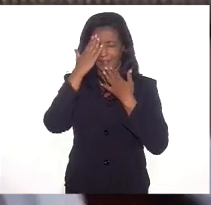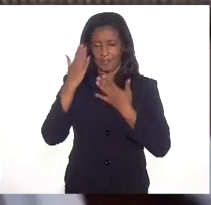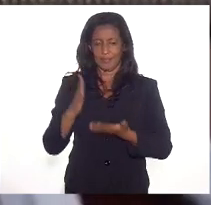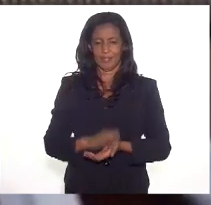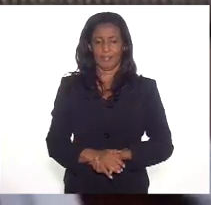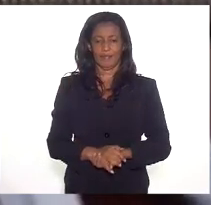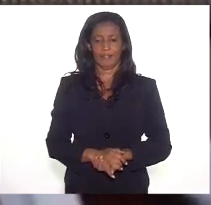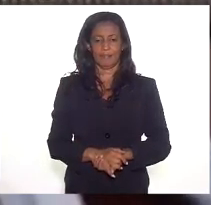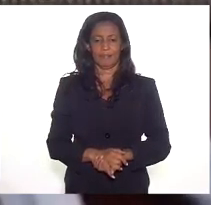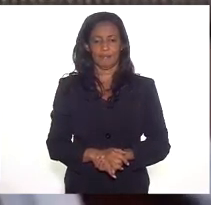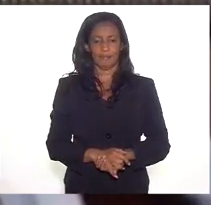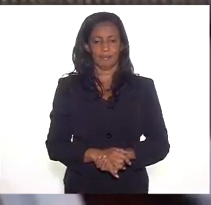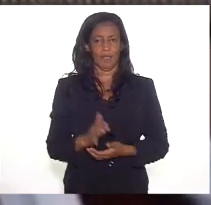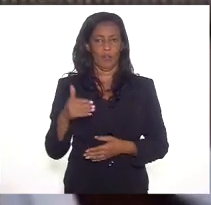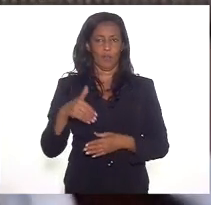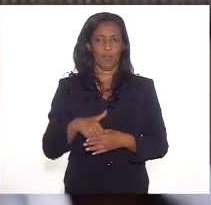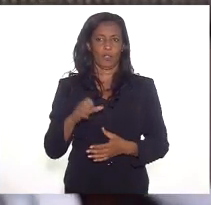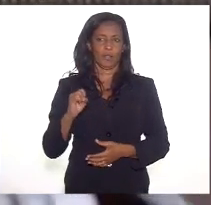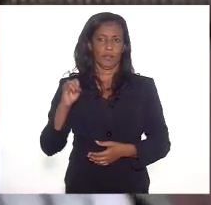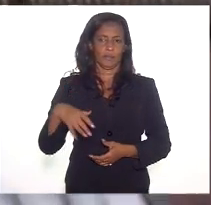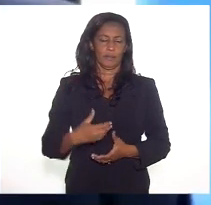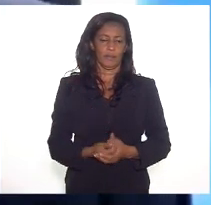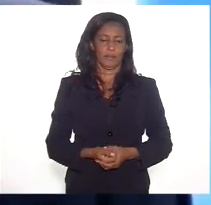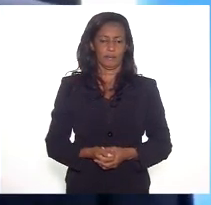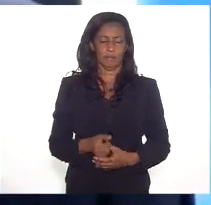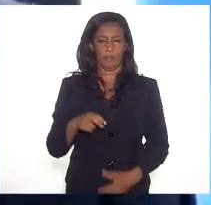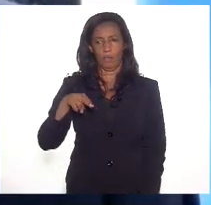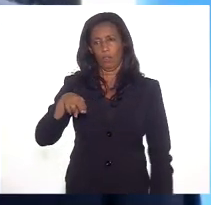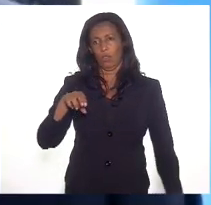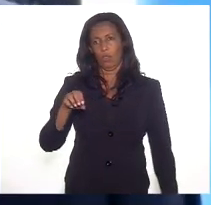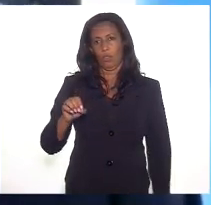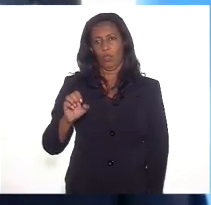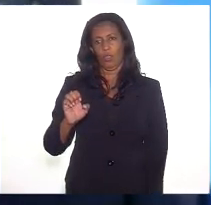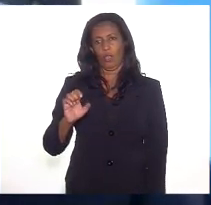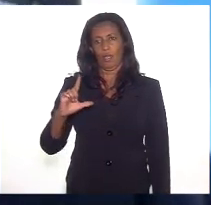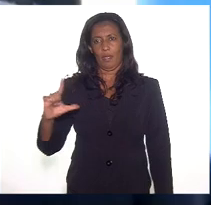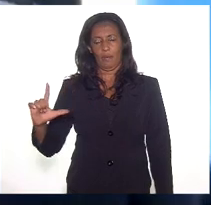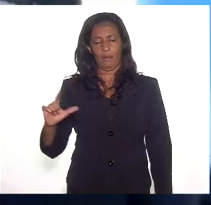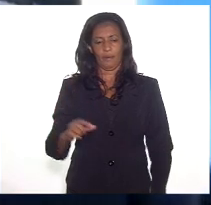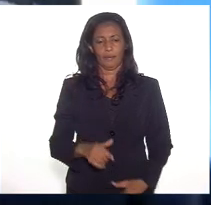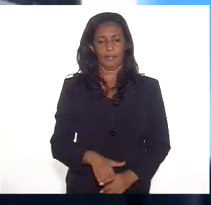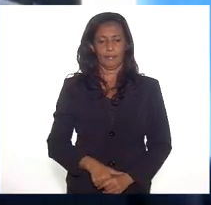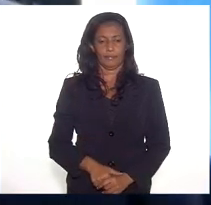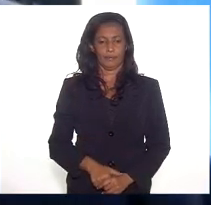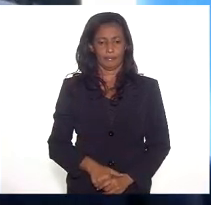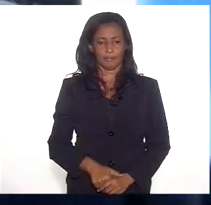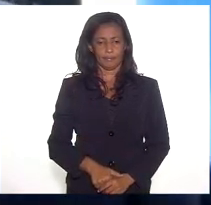e, mais uma vez, meu voto é sim. Deputado Noel de Carvalho.